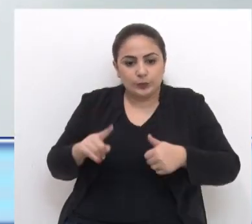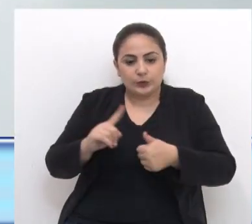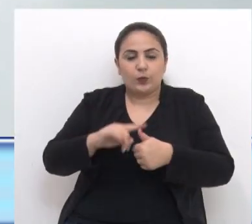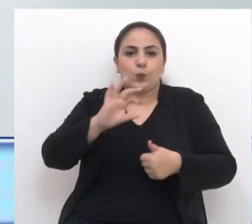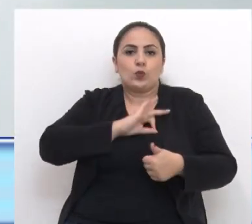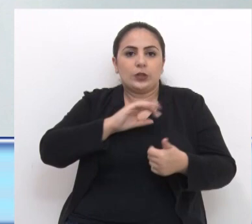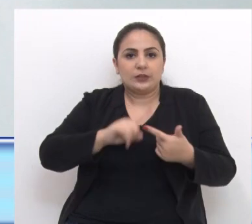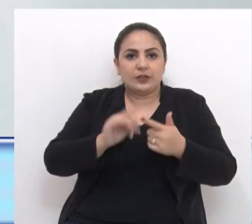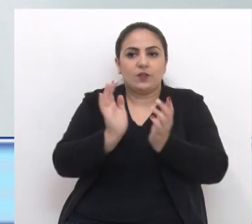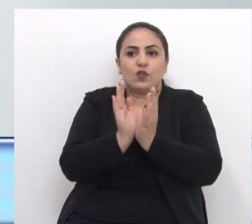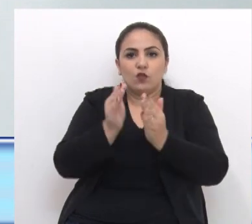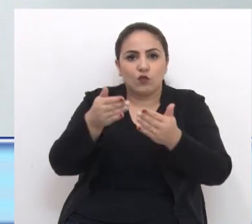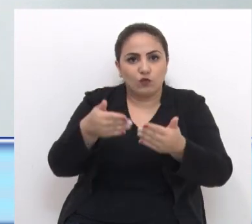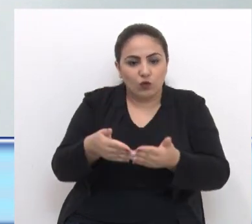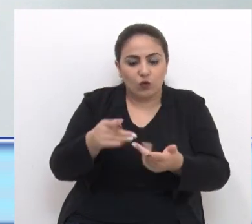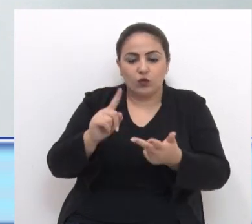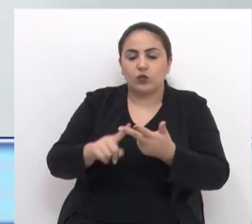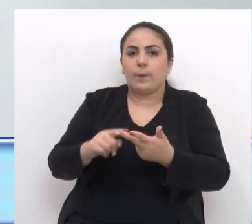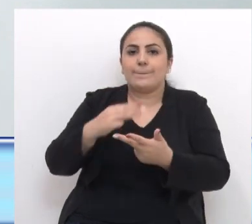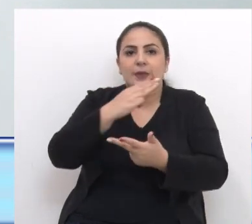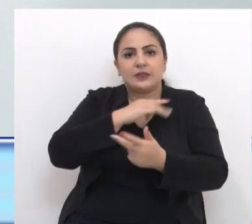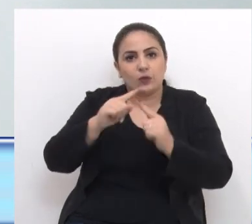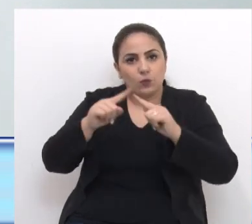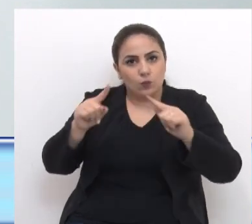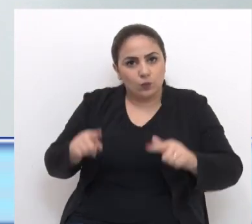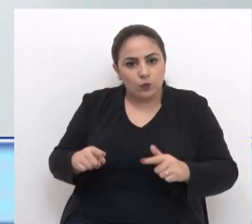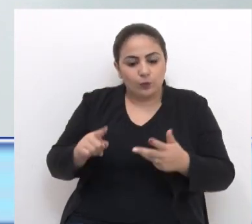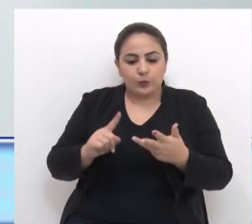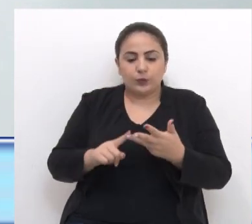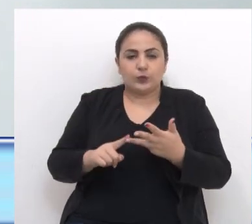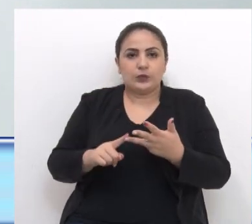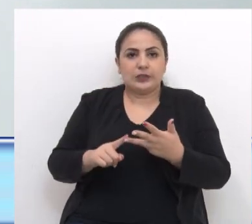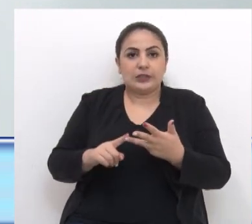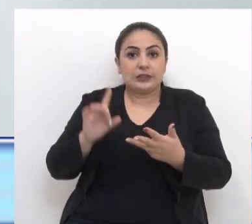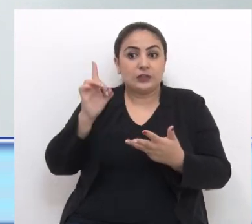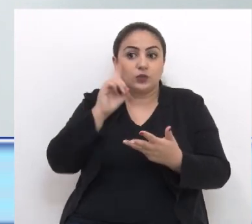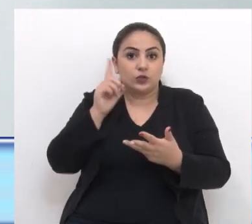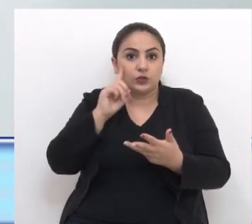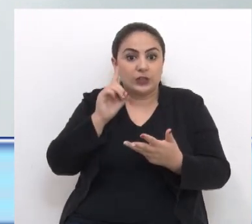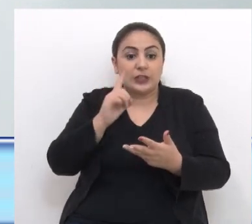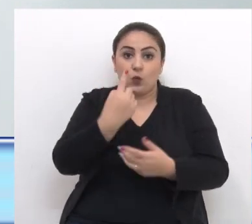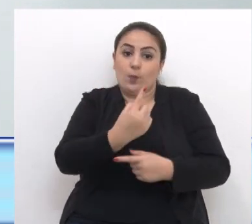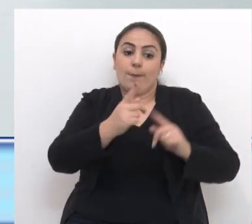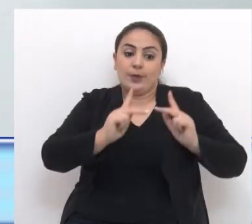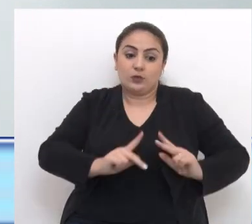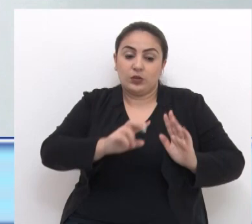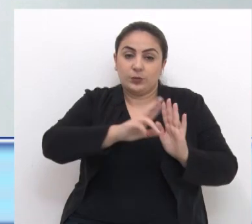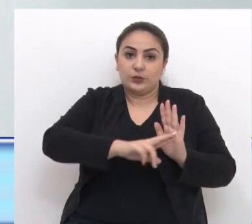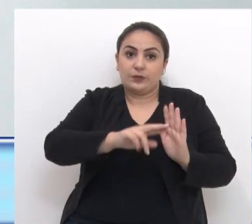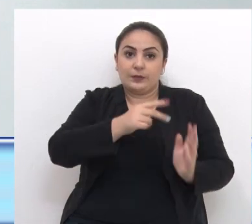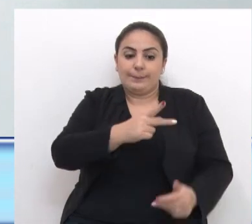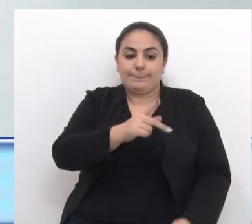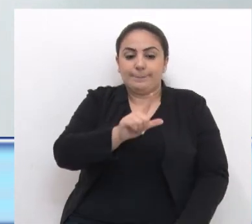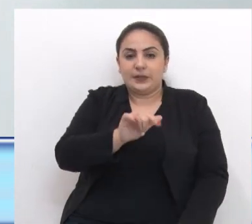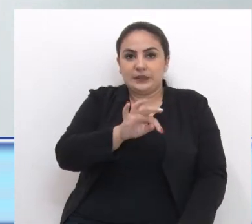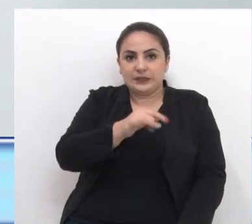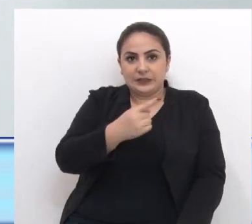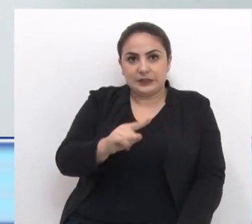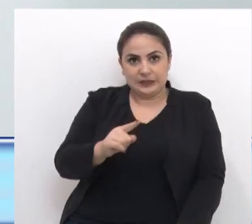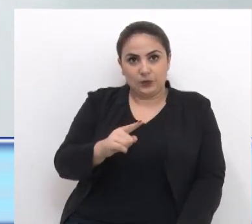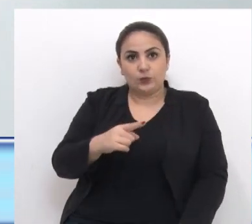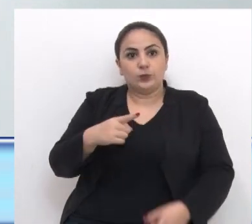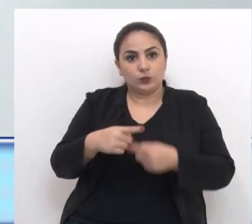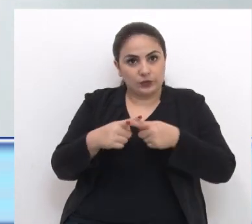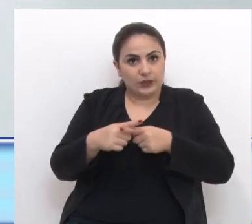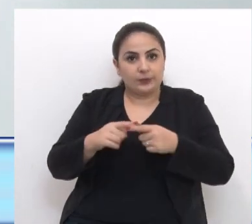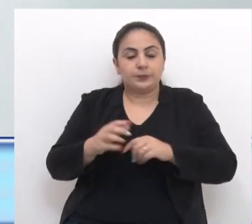públicos, polícia, fórum, Ministério Público, e cada dia tem um plantonista no plantão,